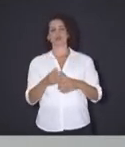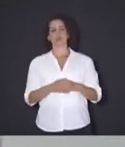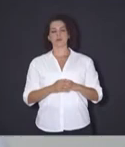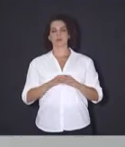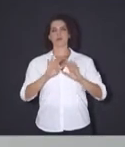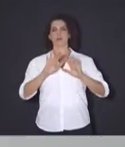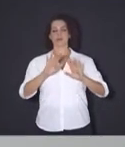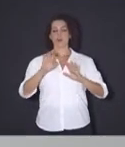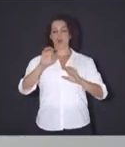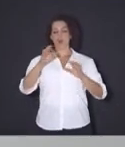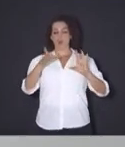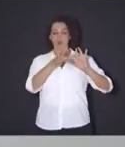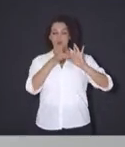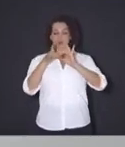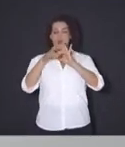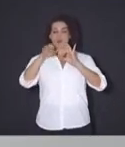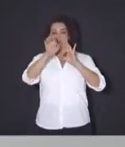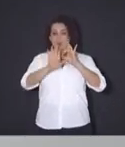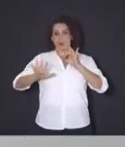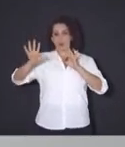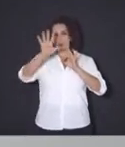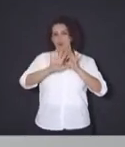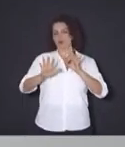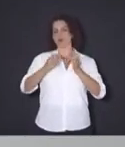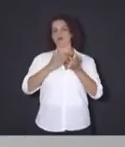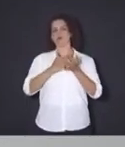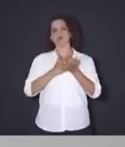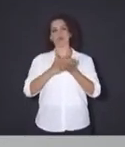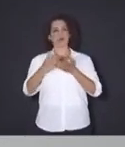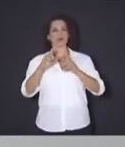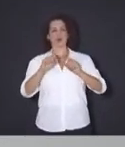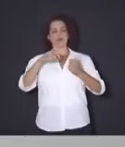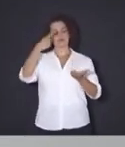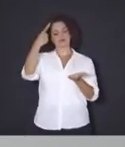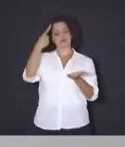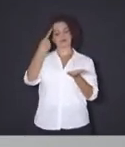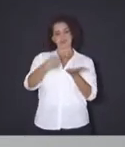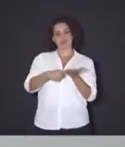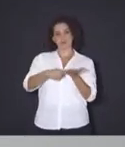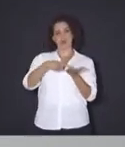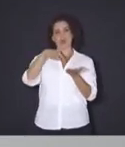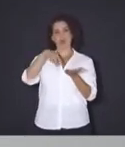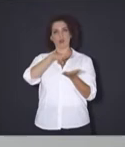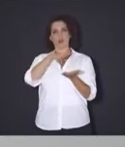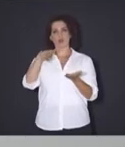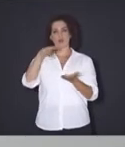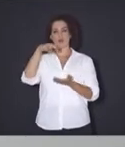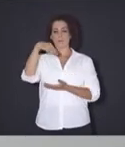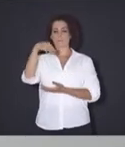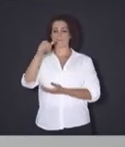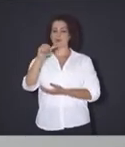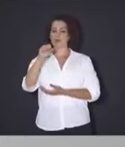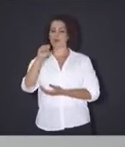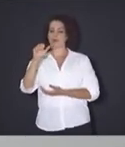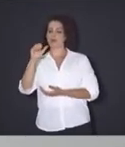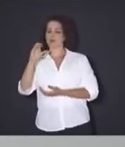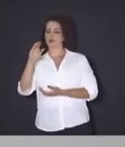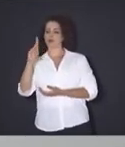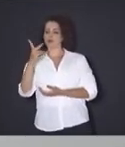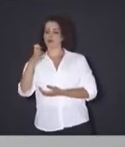foi estabelecido através de um tratado chamado tratado de maastrich um limite